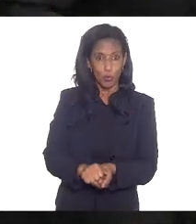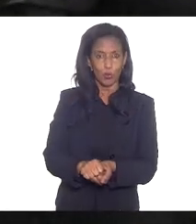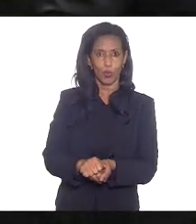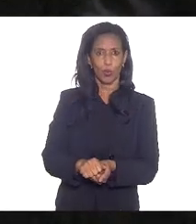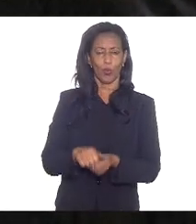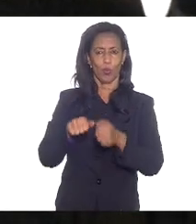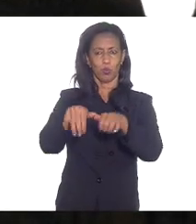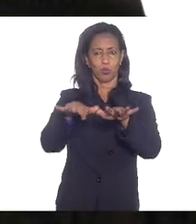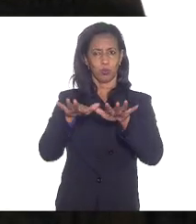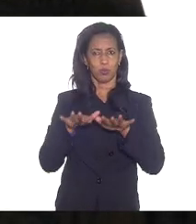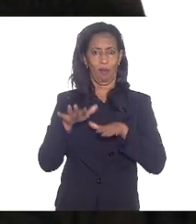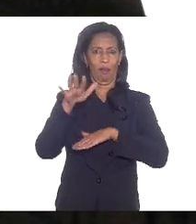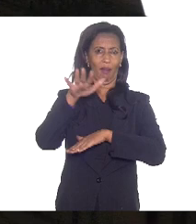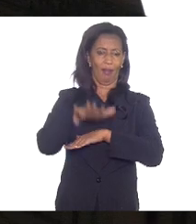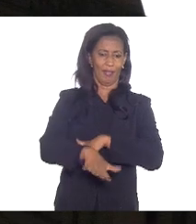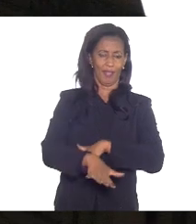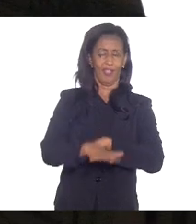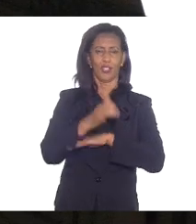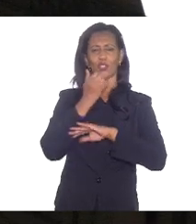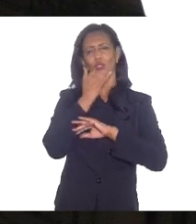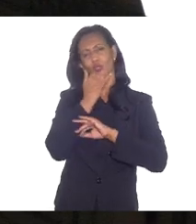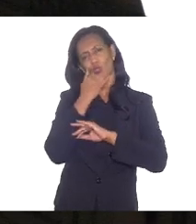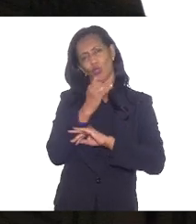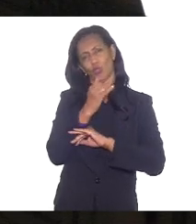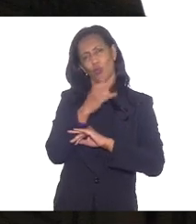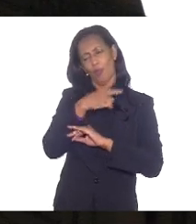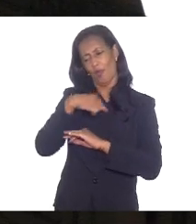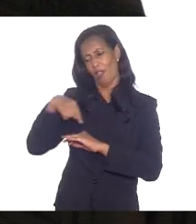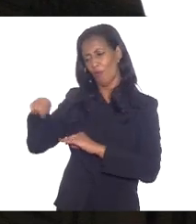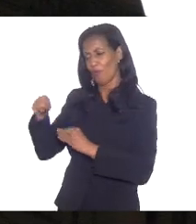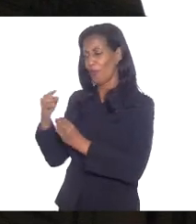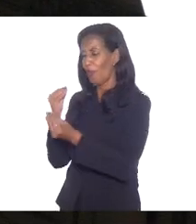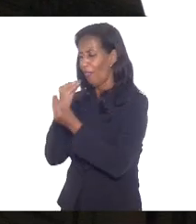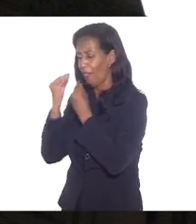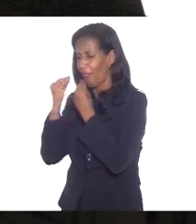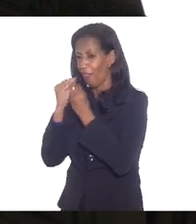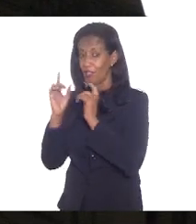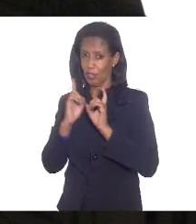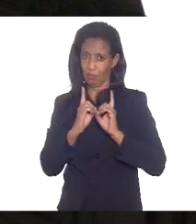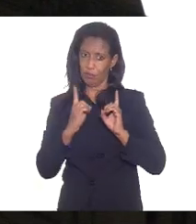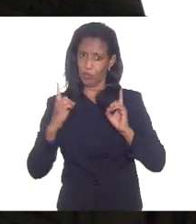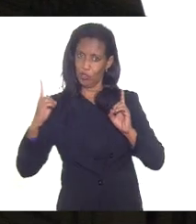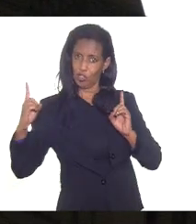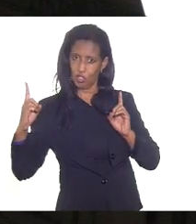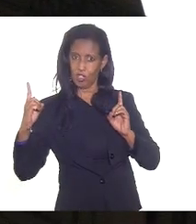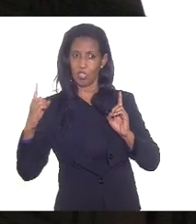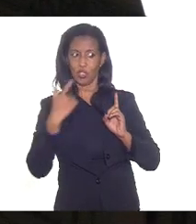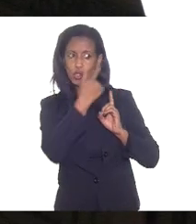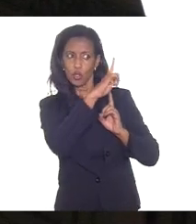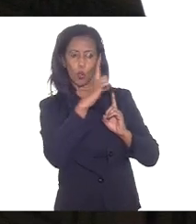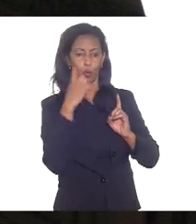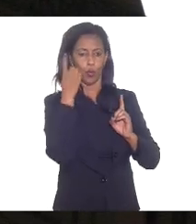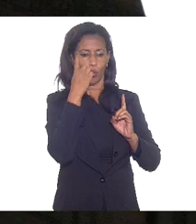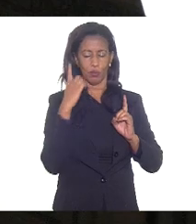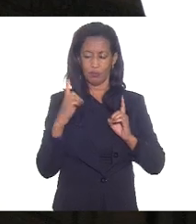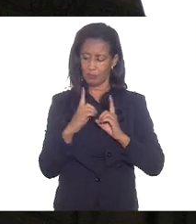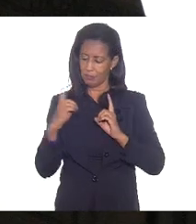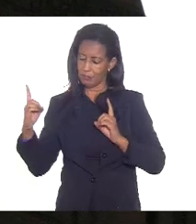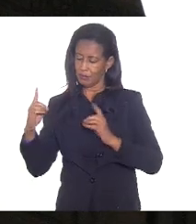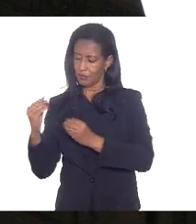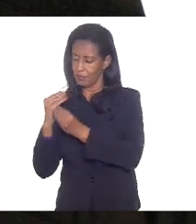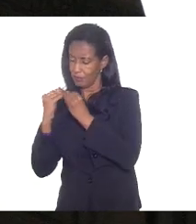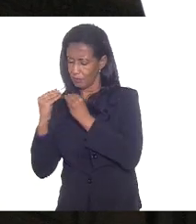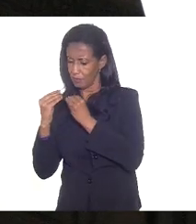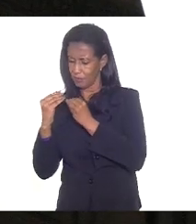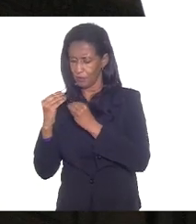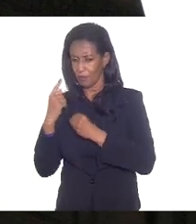almoço. Eu fui fazer um lanche aqui no cantinho do plenário, mantendo o distanciamento dos demais deputados, e tive a impressão que um